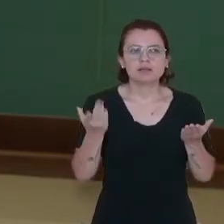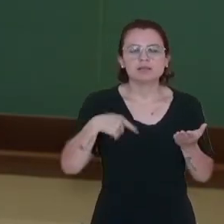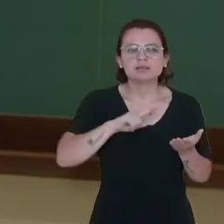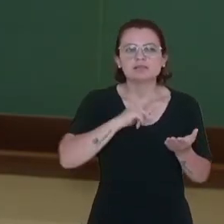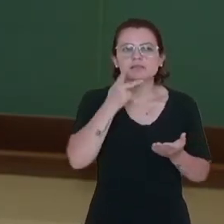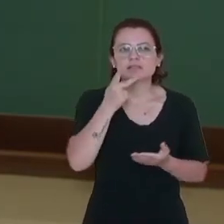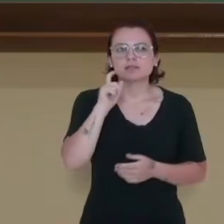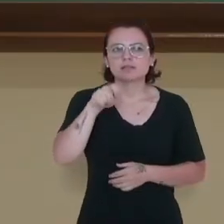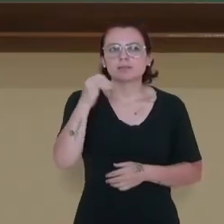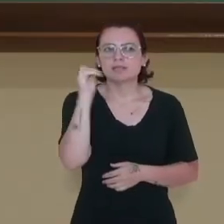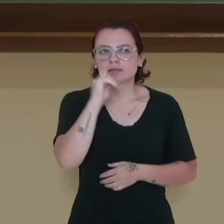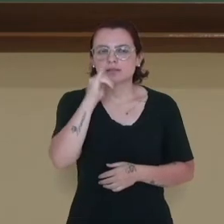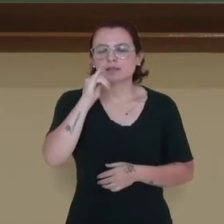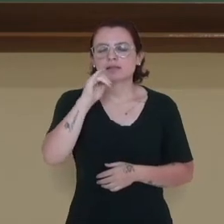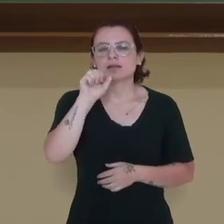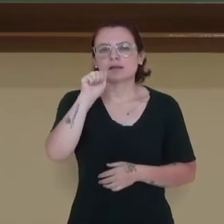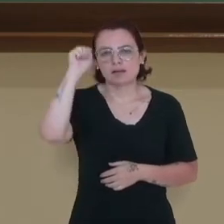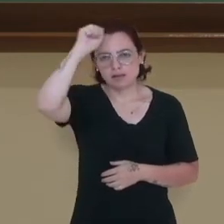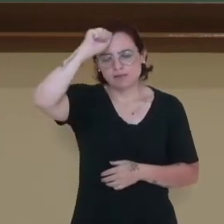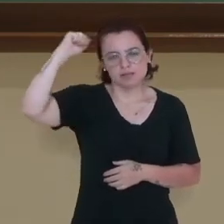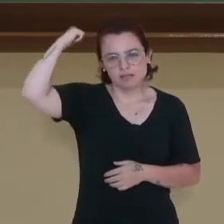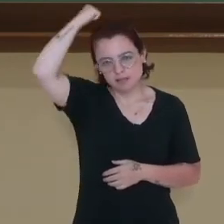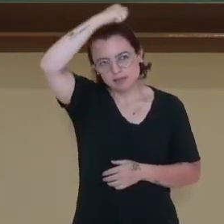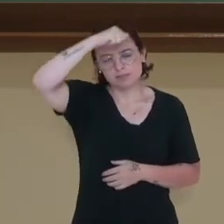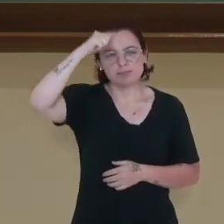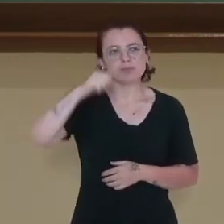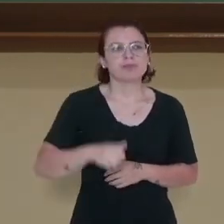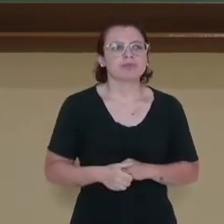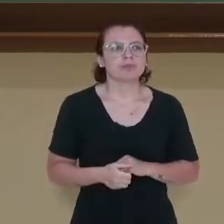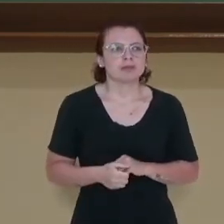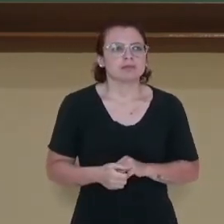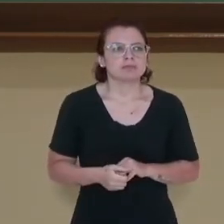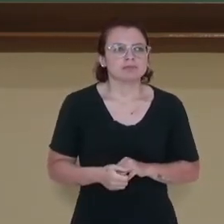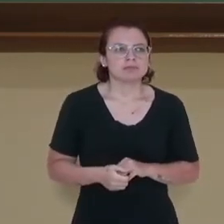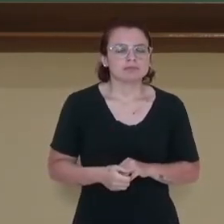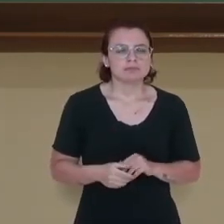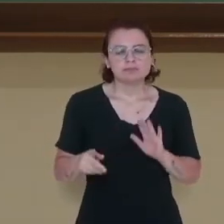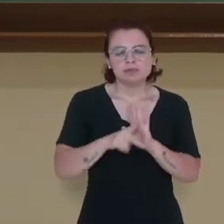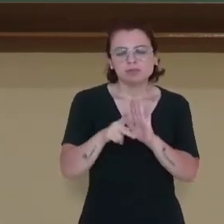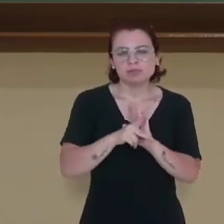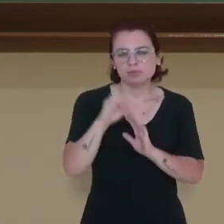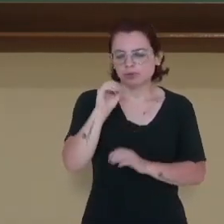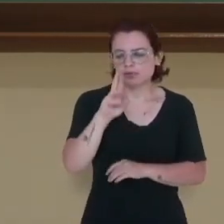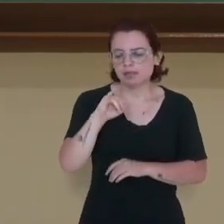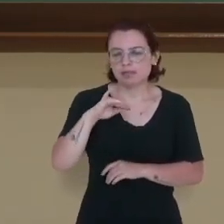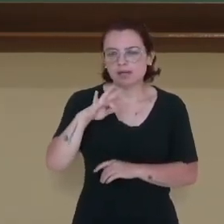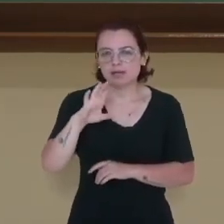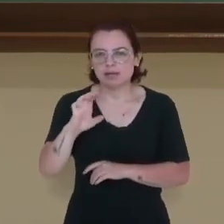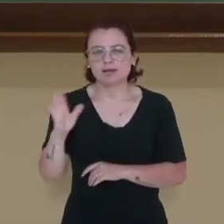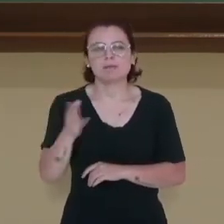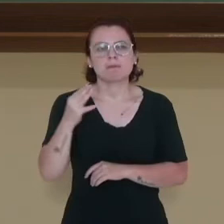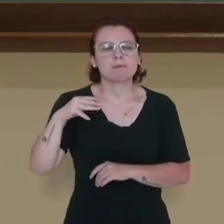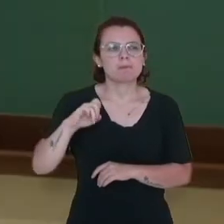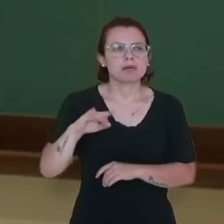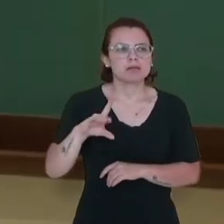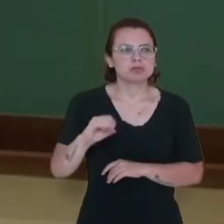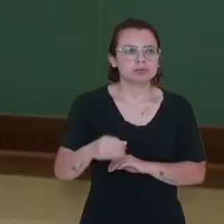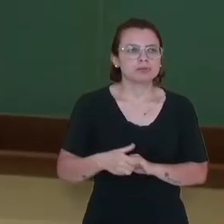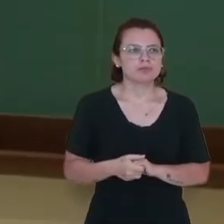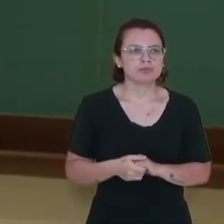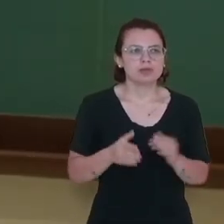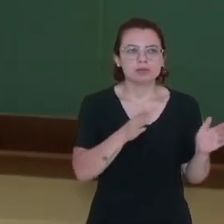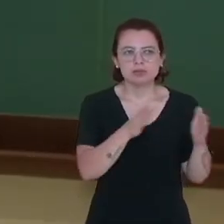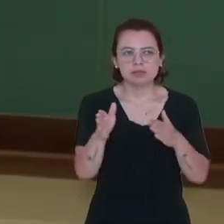do Iraque e do Afeganistão. São dois países, então, do Oriente Médio, tá bom? Vamos ver aqui, então, olha só.